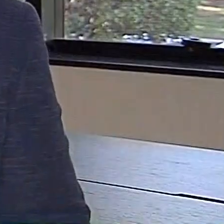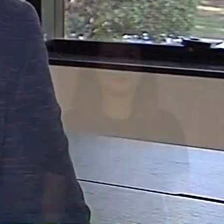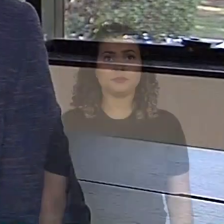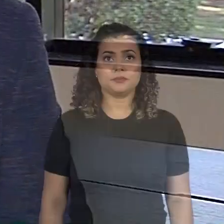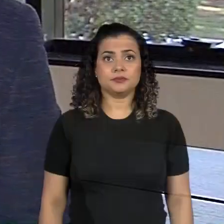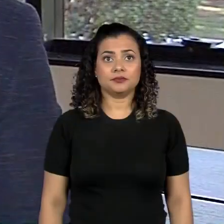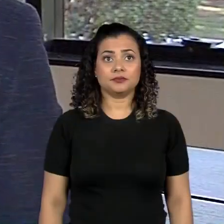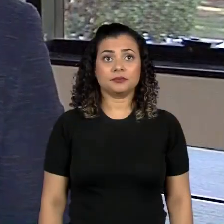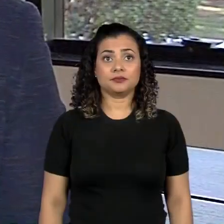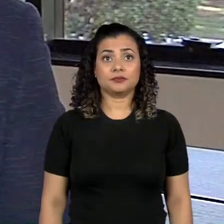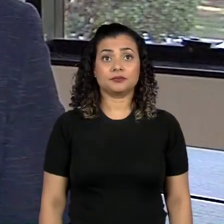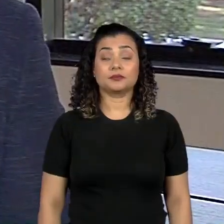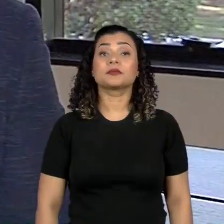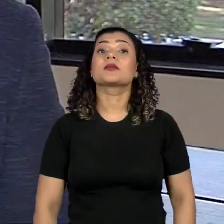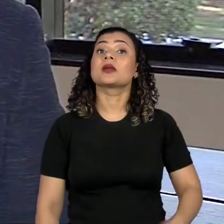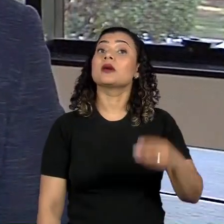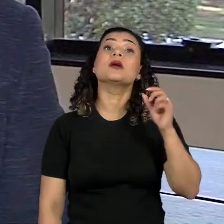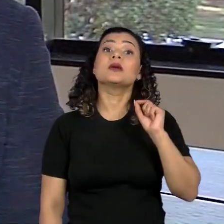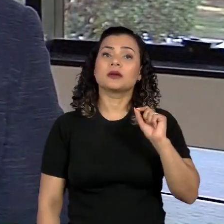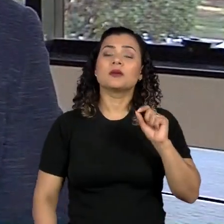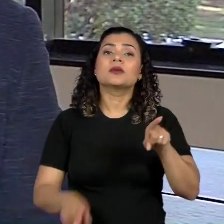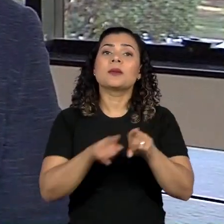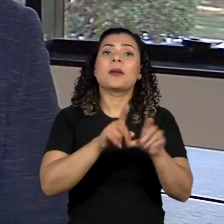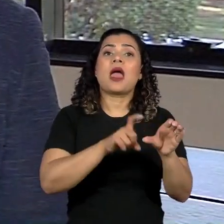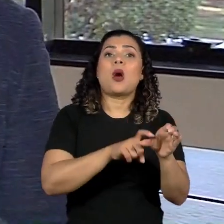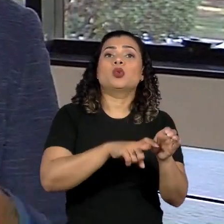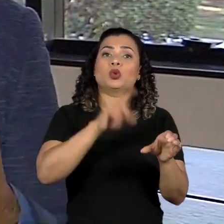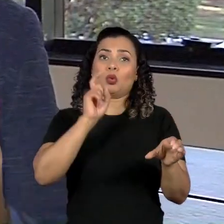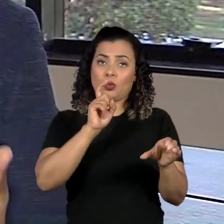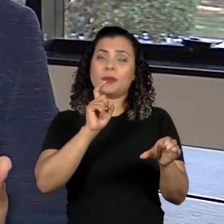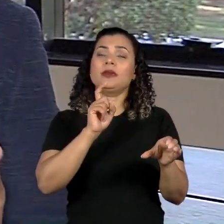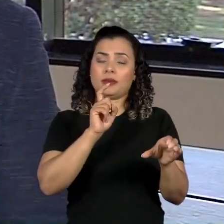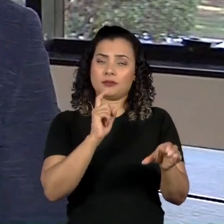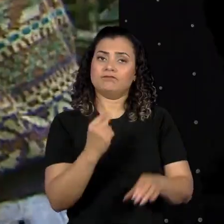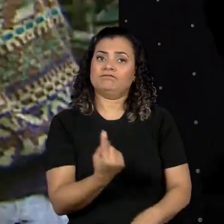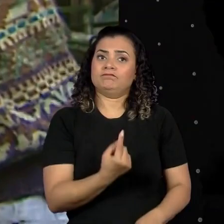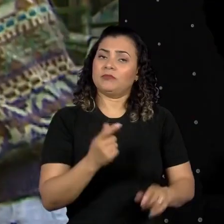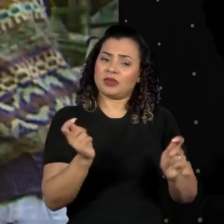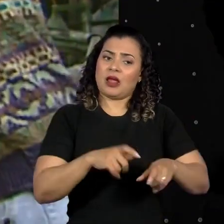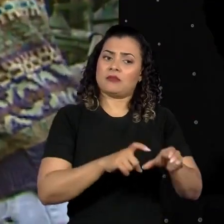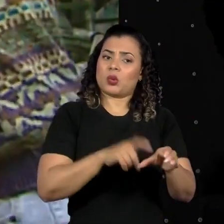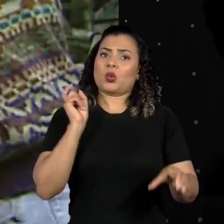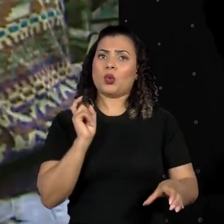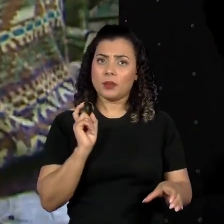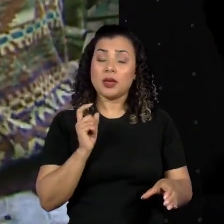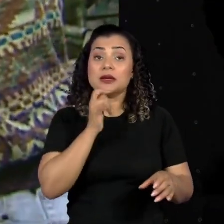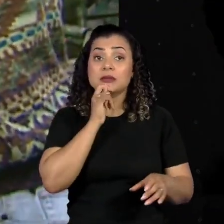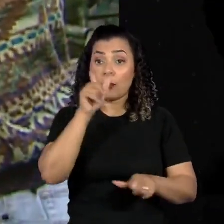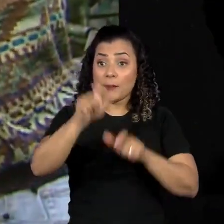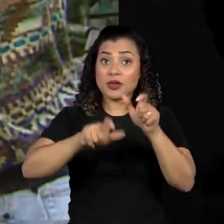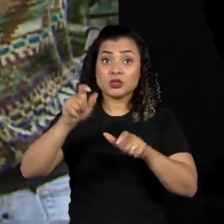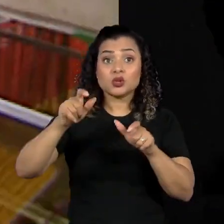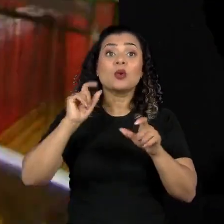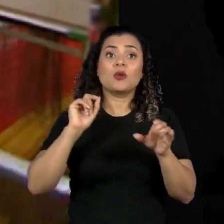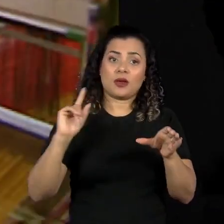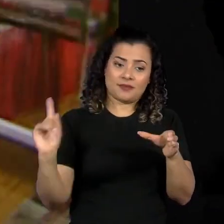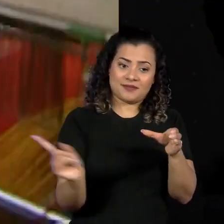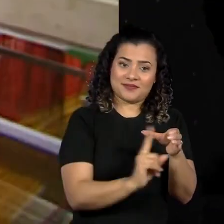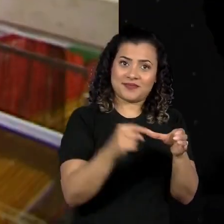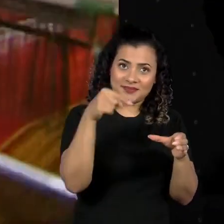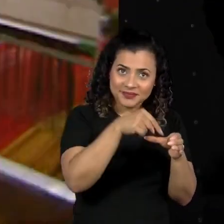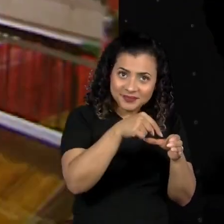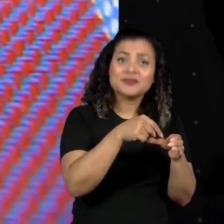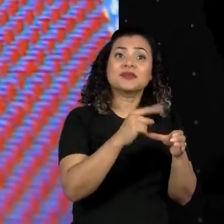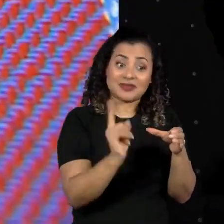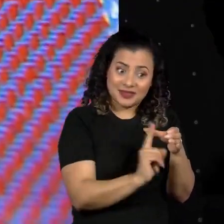O quarto princípio é o da autonomia e independência. Isso significa que as pessoas que são donas daquele empreendimento,